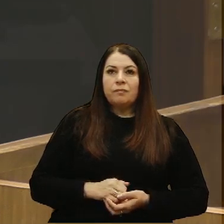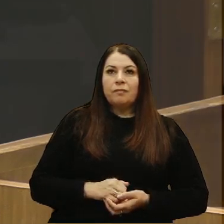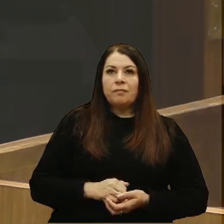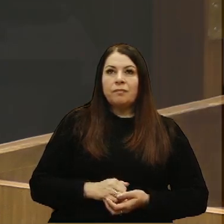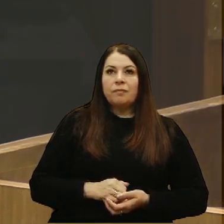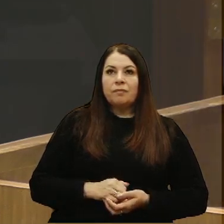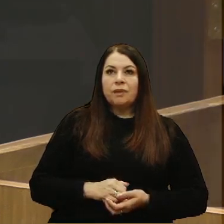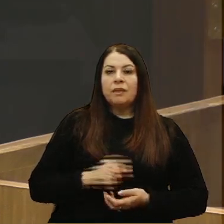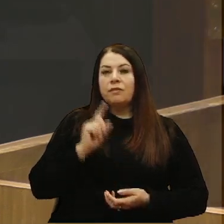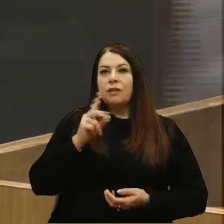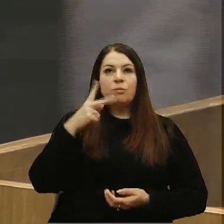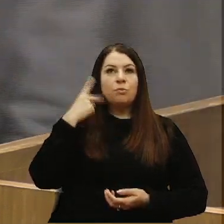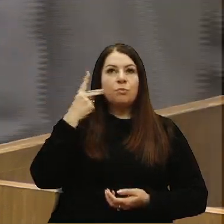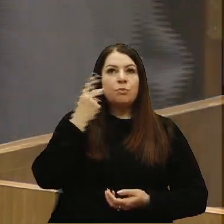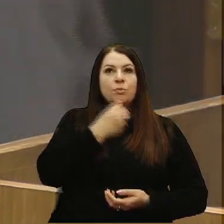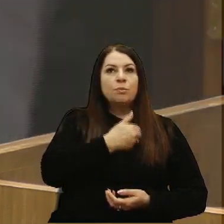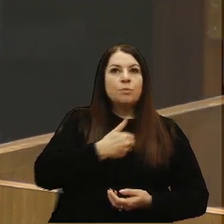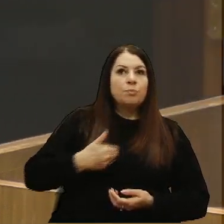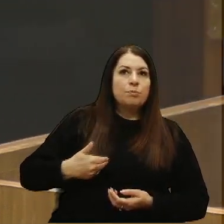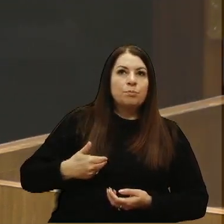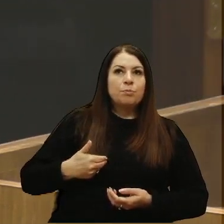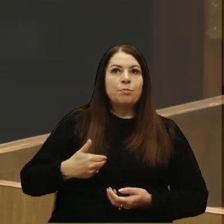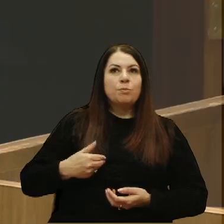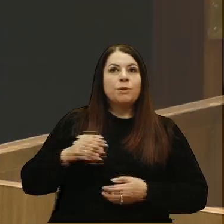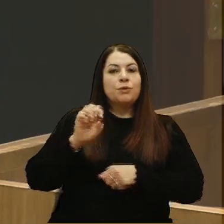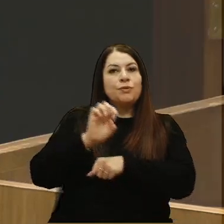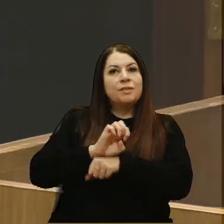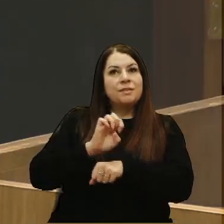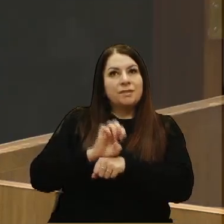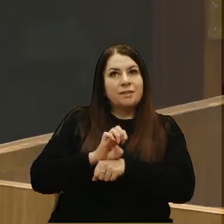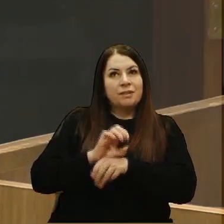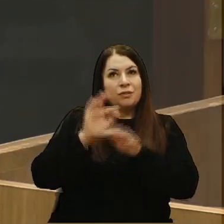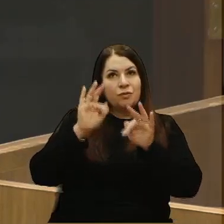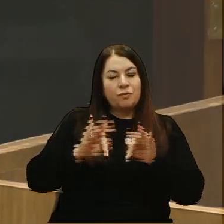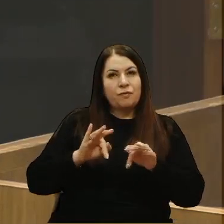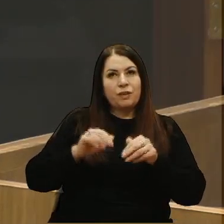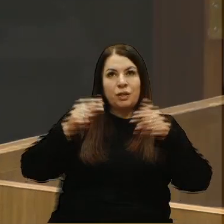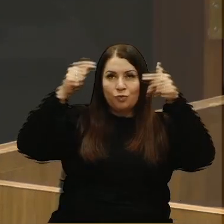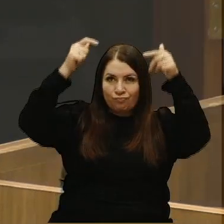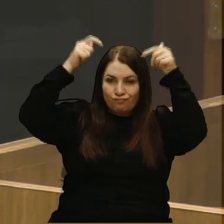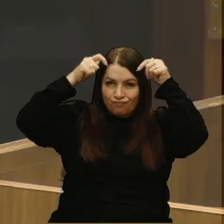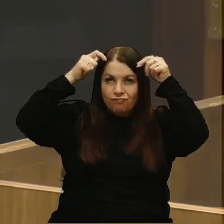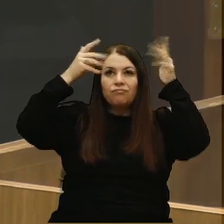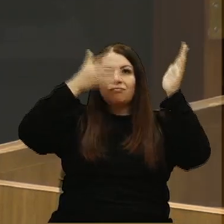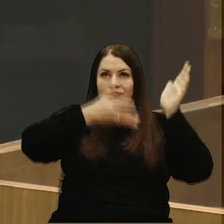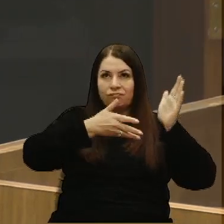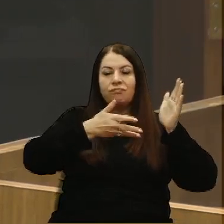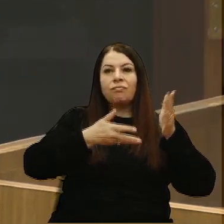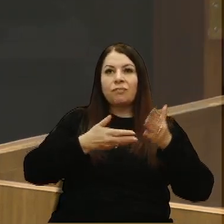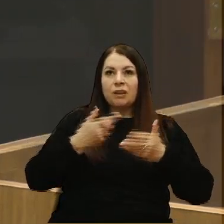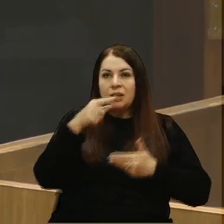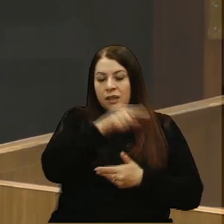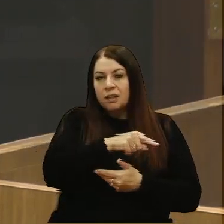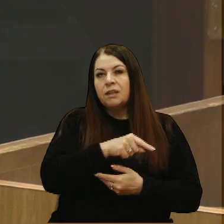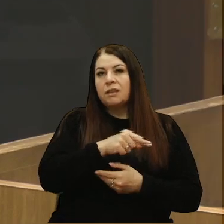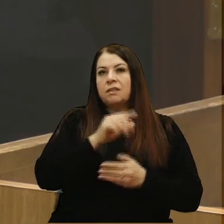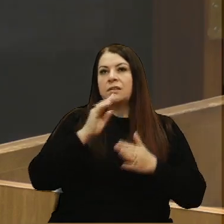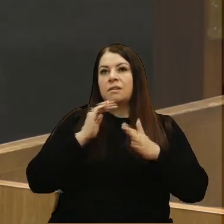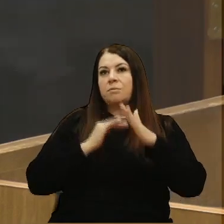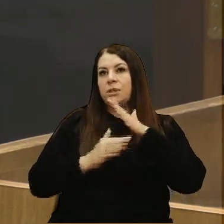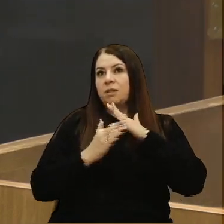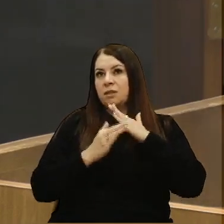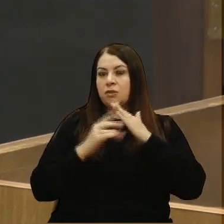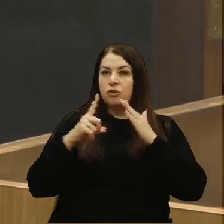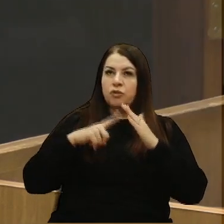vieram por uma política pública de Estado, do final do Império, em que esses imigrantes